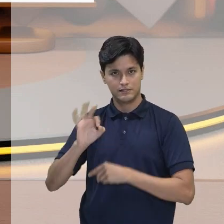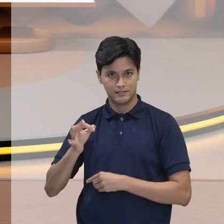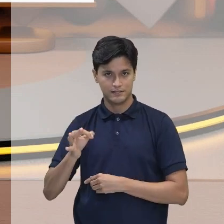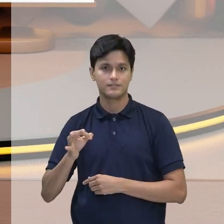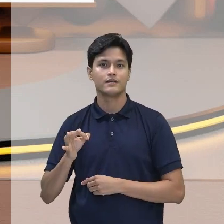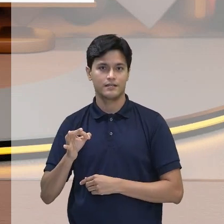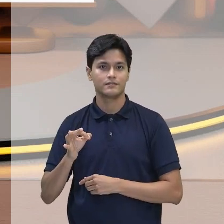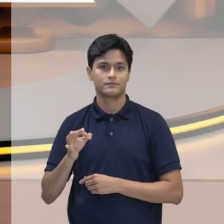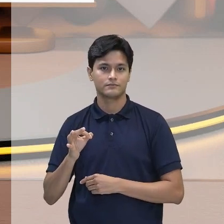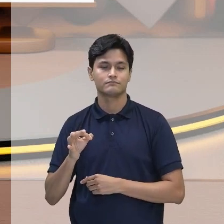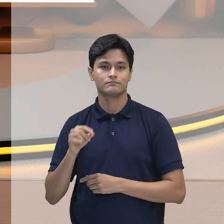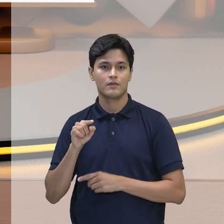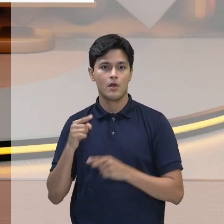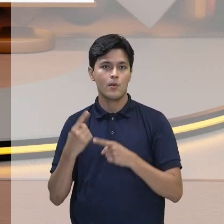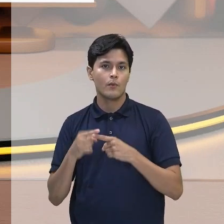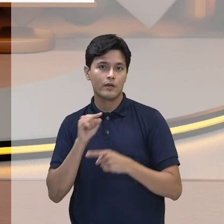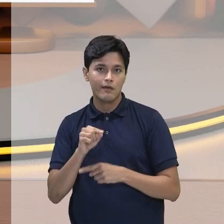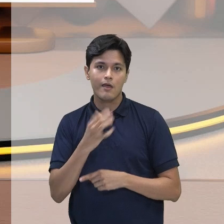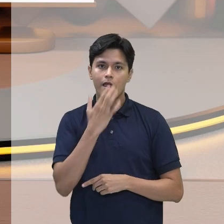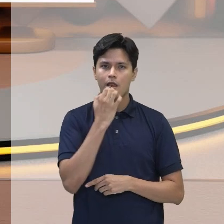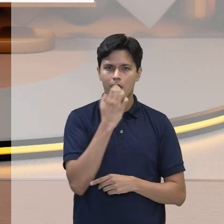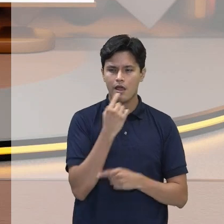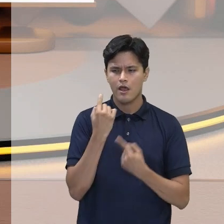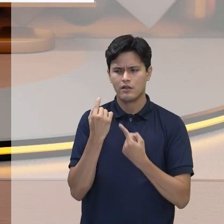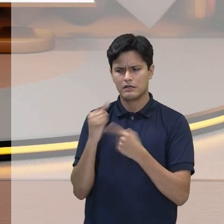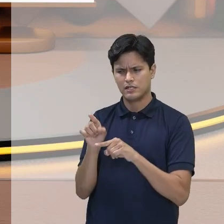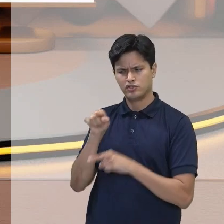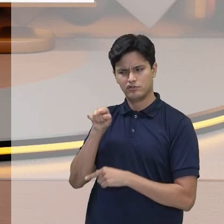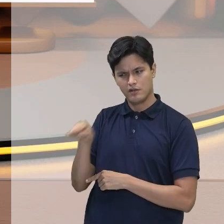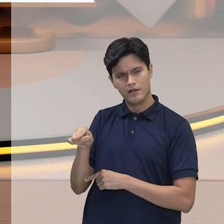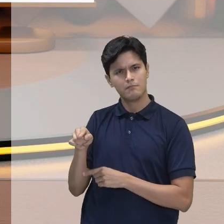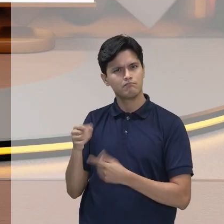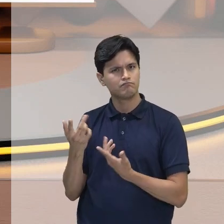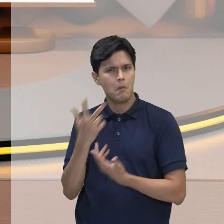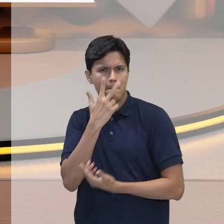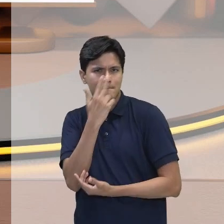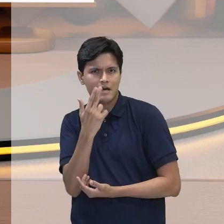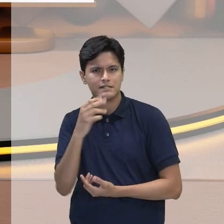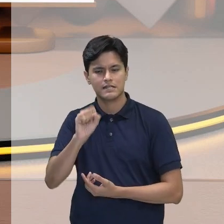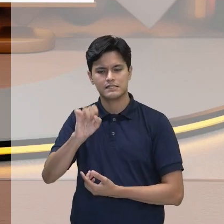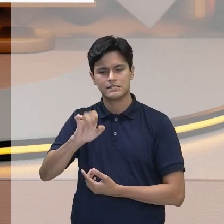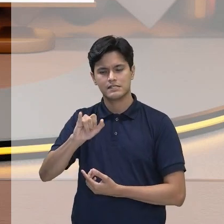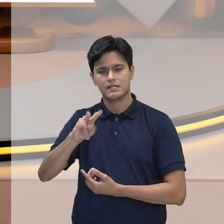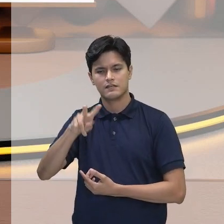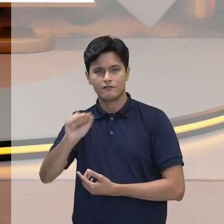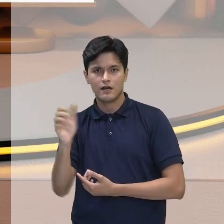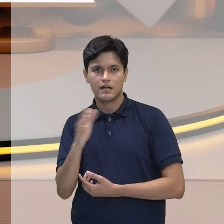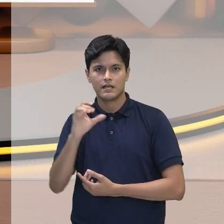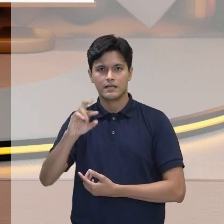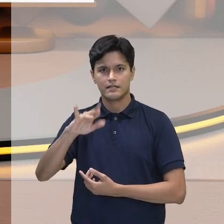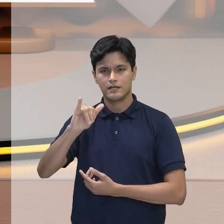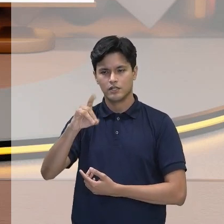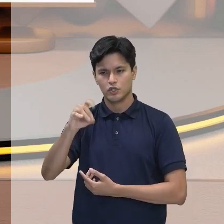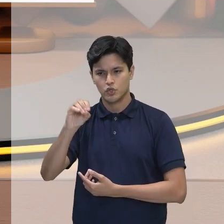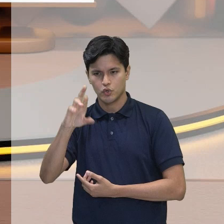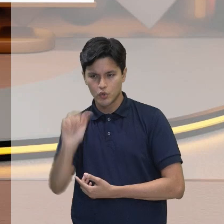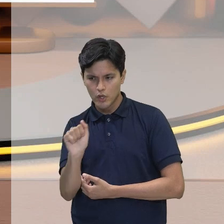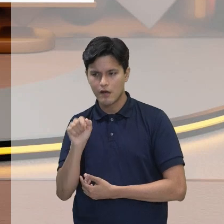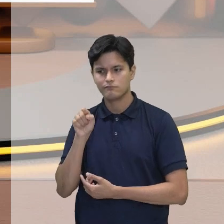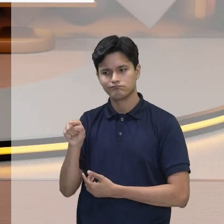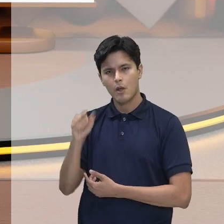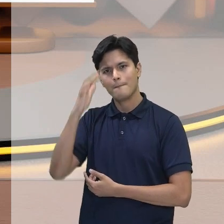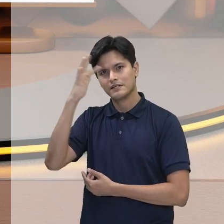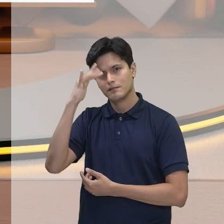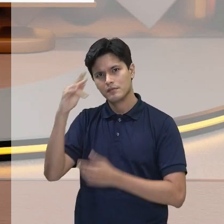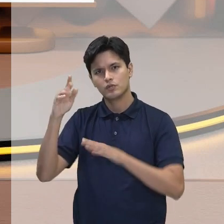aquela seiva criadora foi negada. Então, ele faz essa crítica aí. Nós vamos chamar essa crítica de